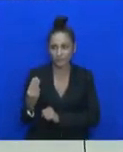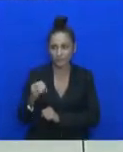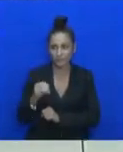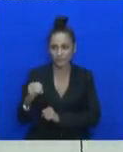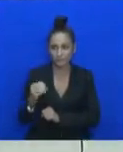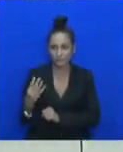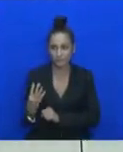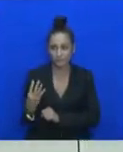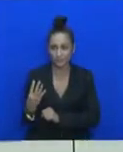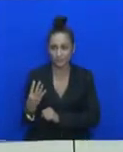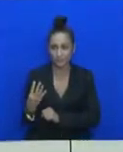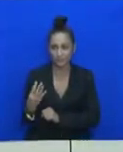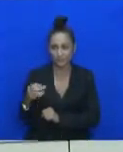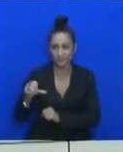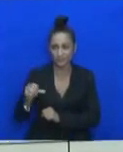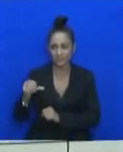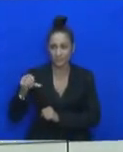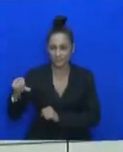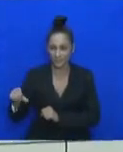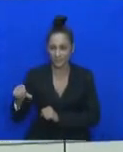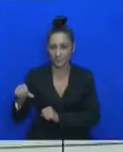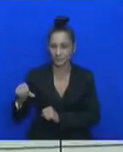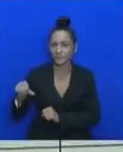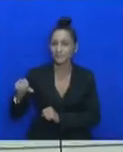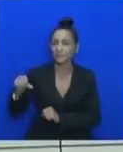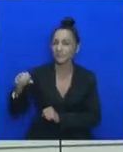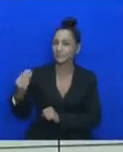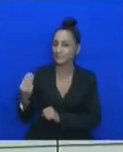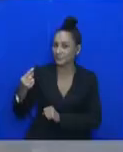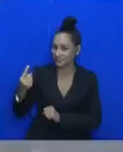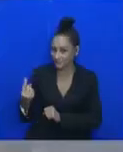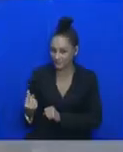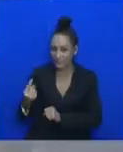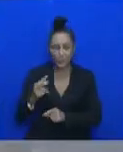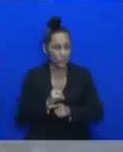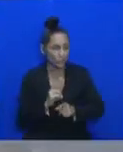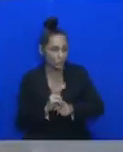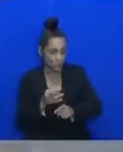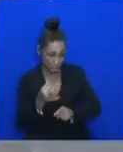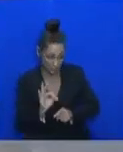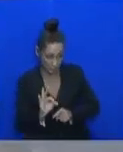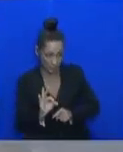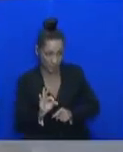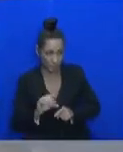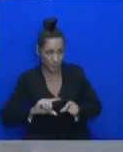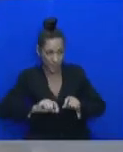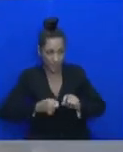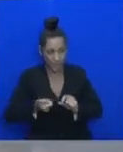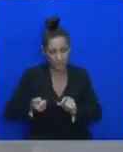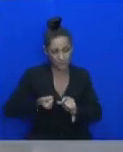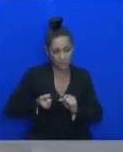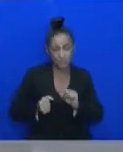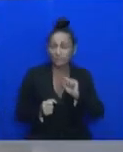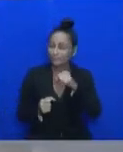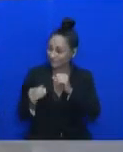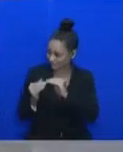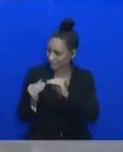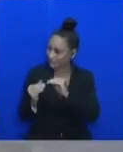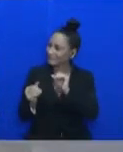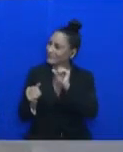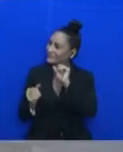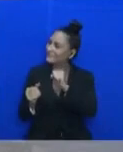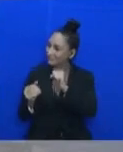003, 004, 99 e 31. Os auditores confirmam o número do lacre? Sim,